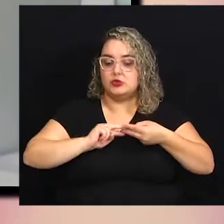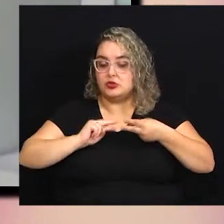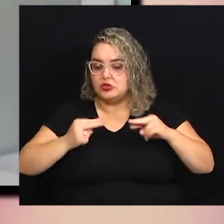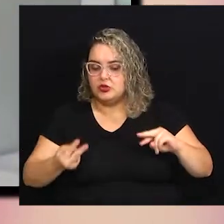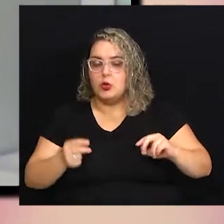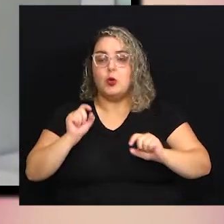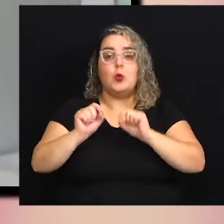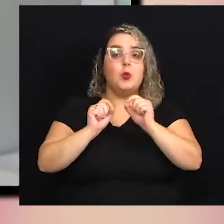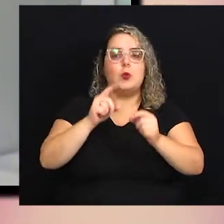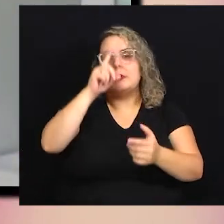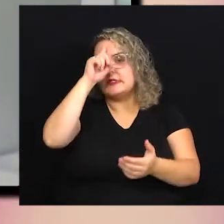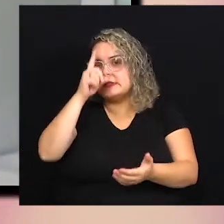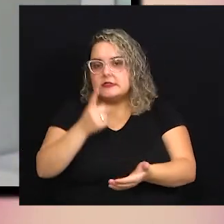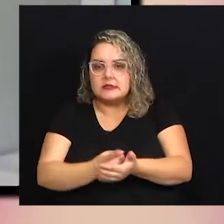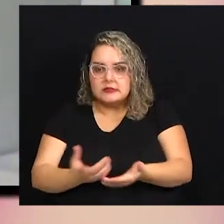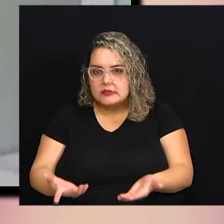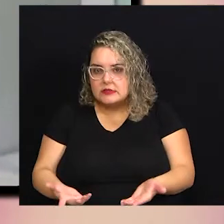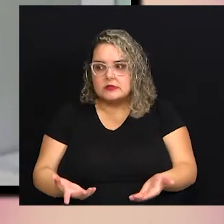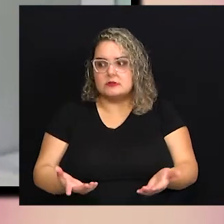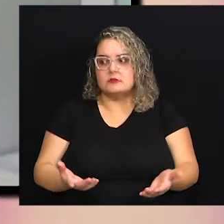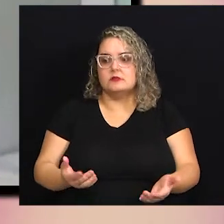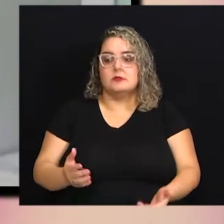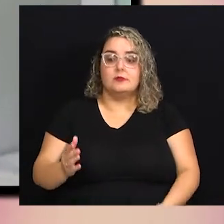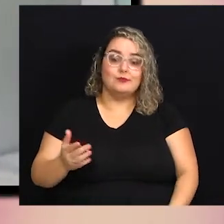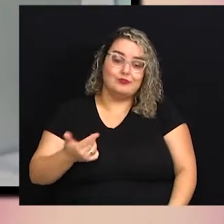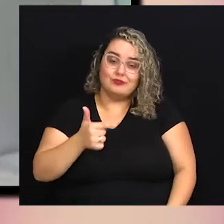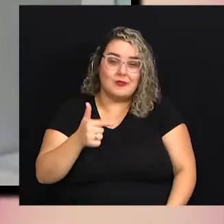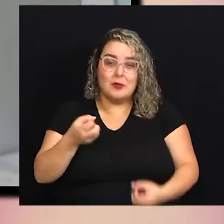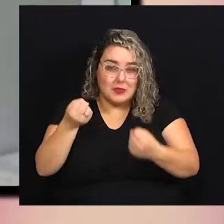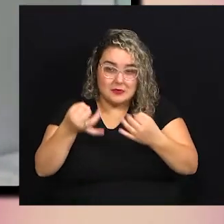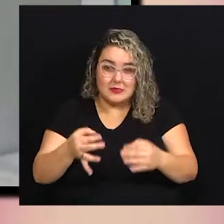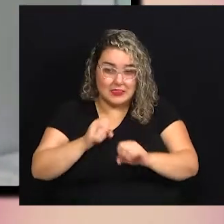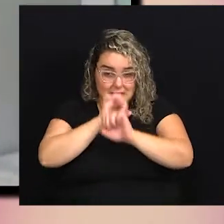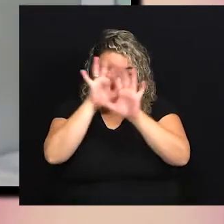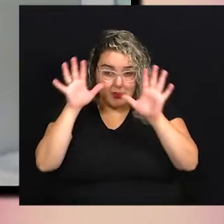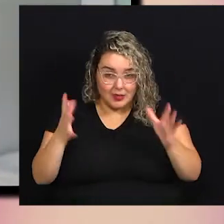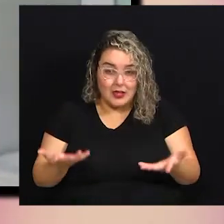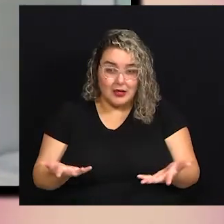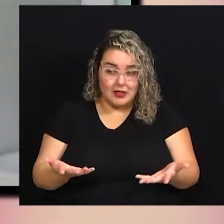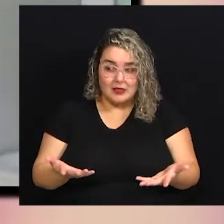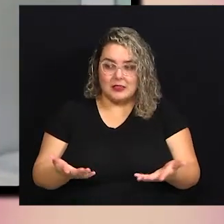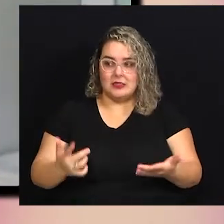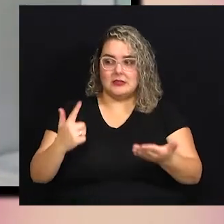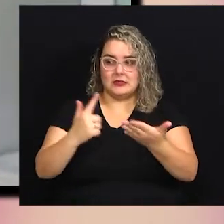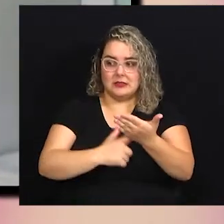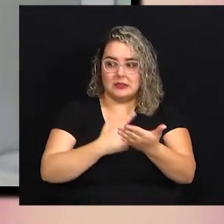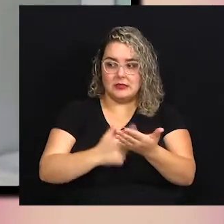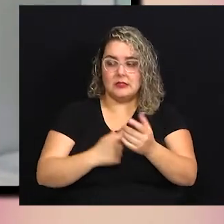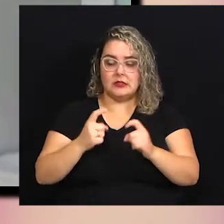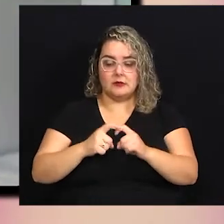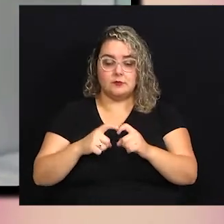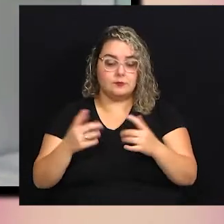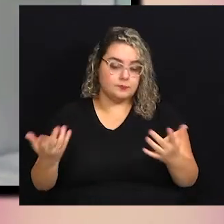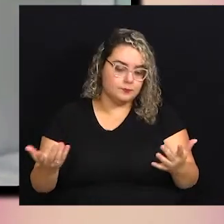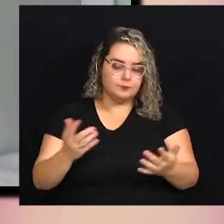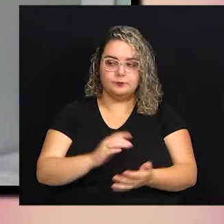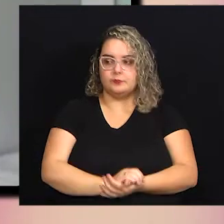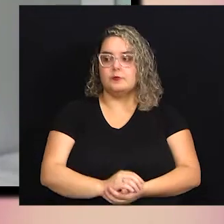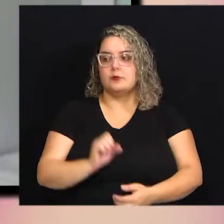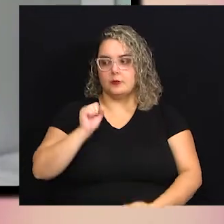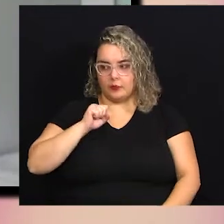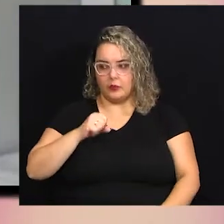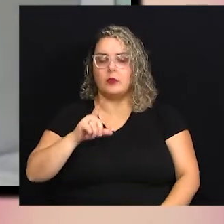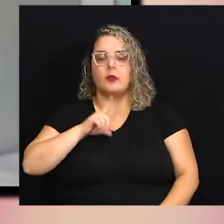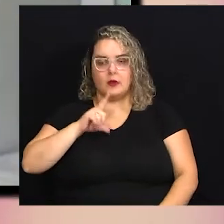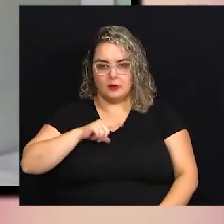né? O que determina, que ainda é mal explicado ainda na literatura médica, enfim,